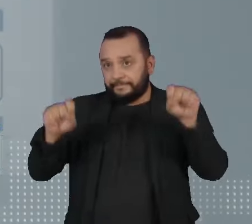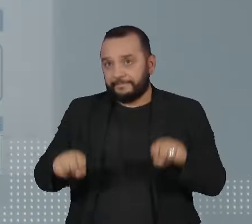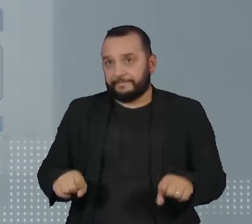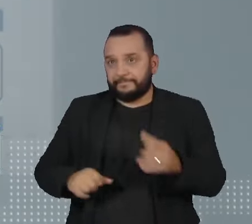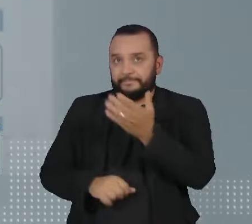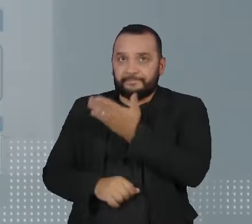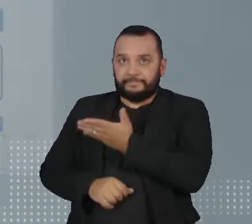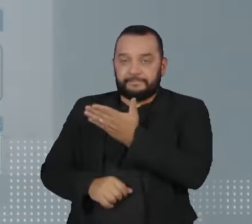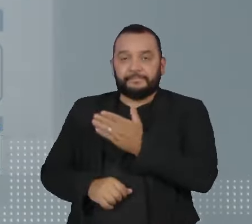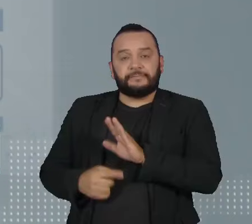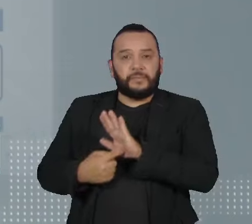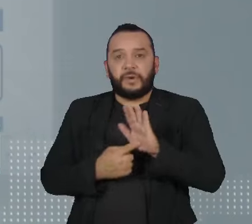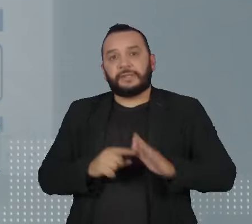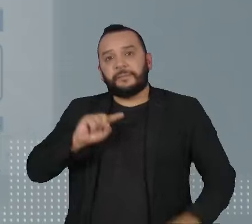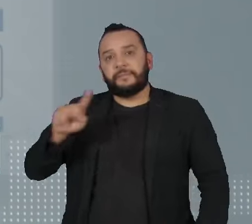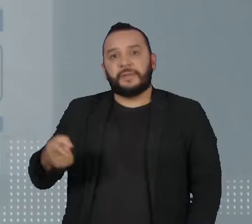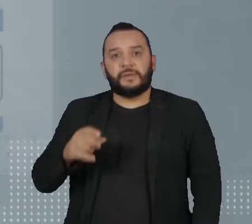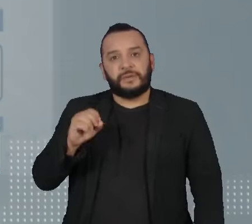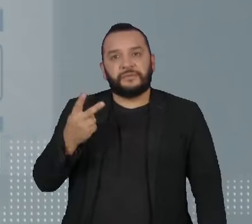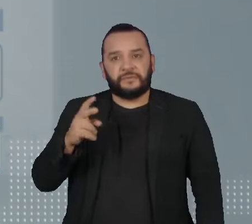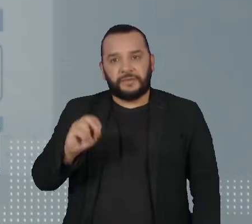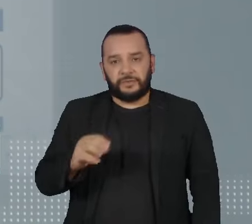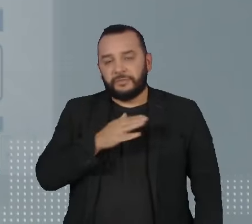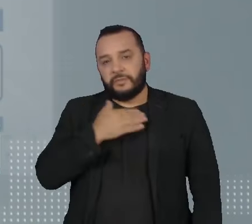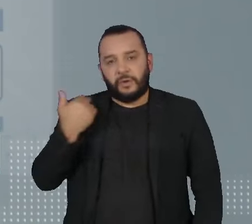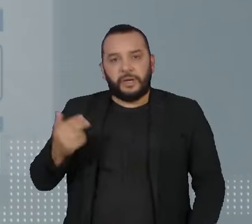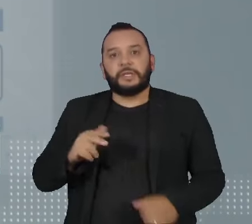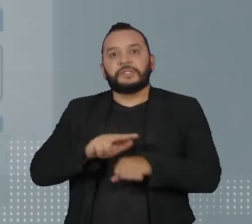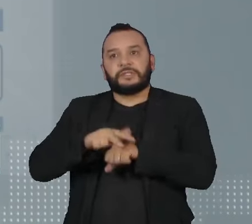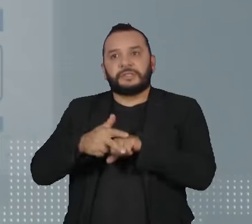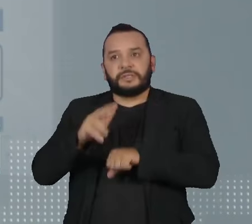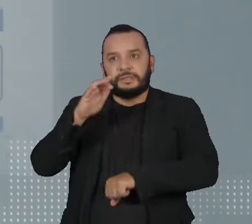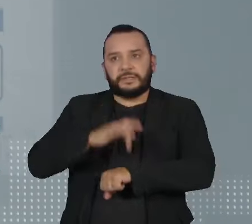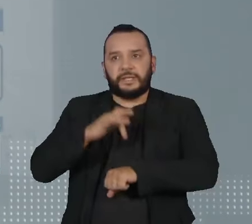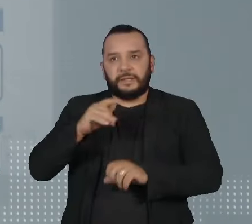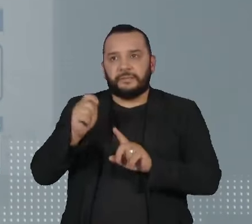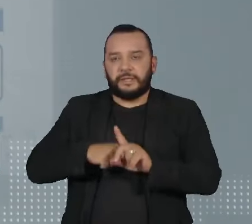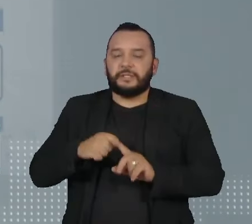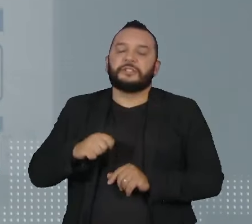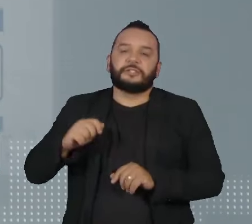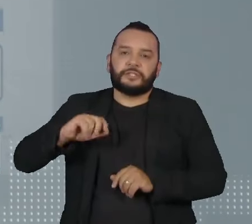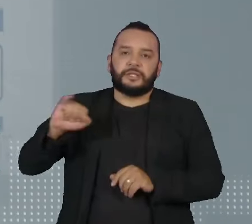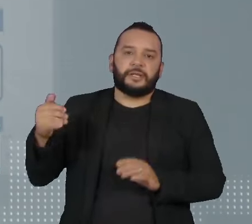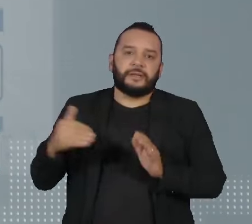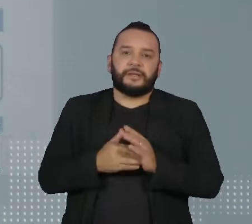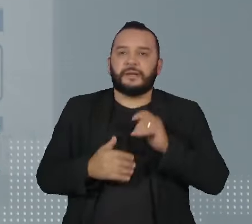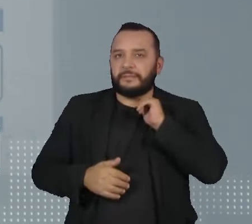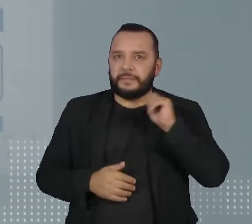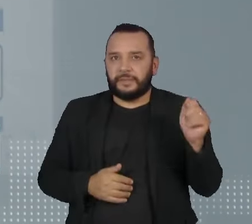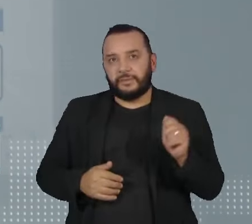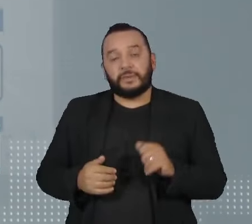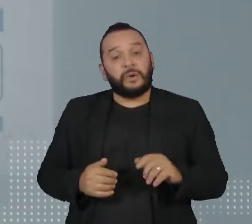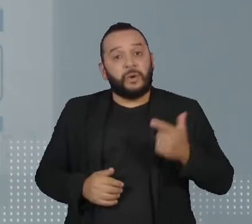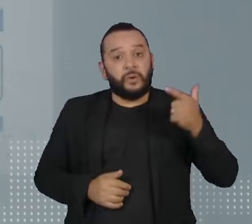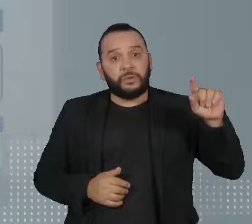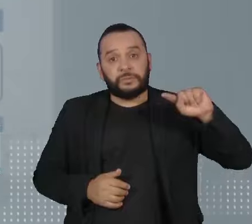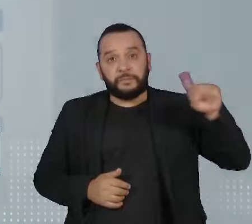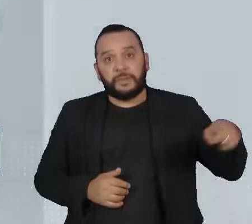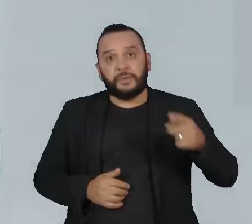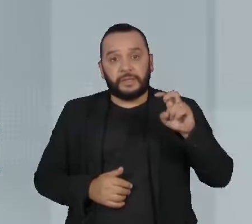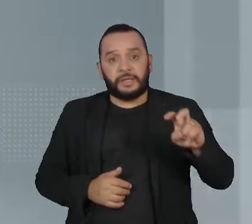1020 óbitos por dengue foram confirmados de Janeiro a Abril deste ano outros 1531 estão em